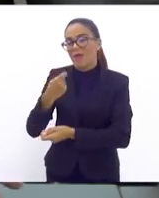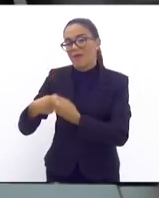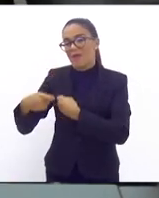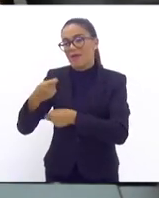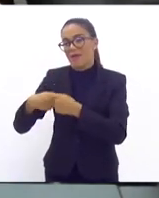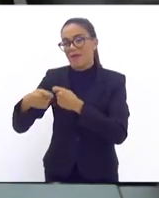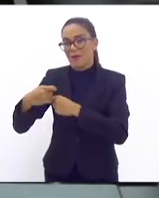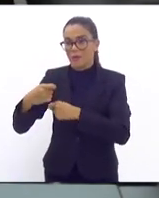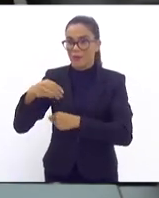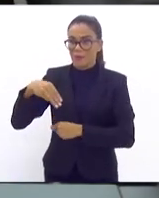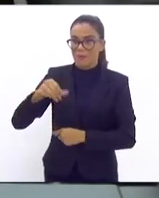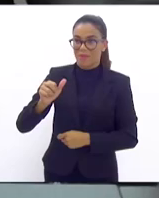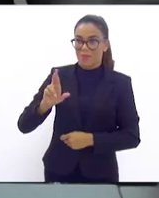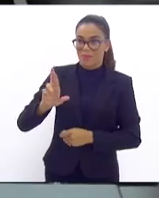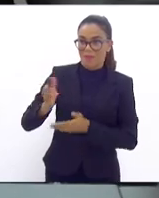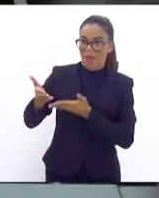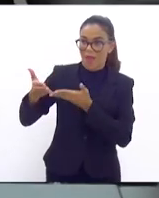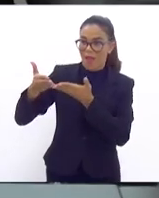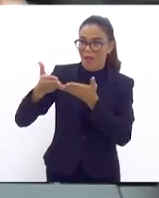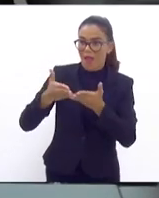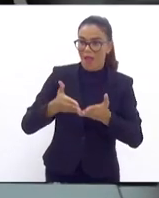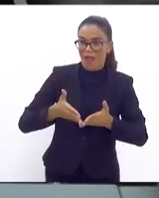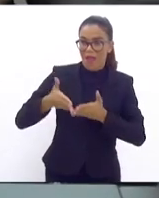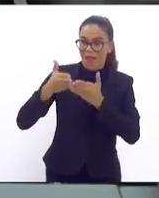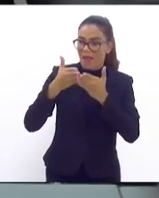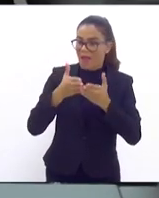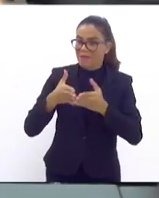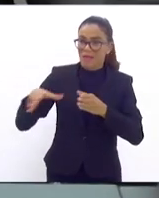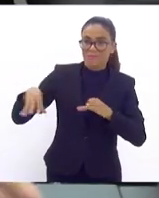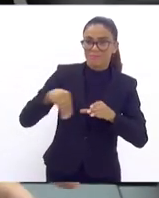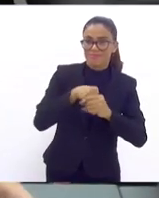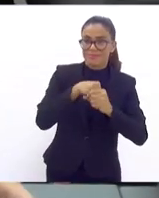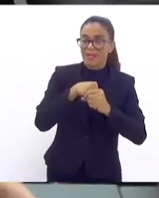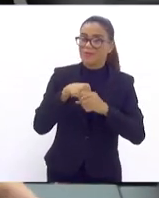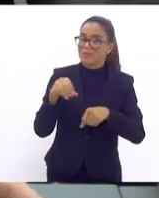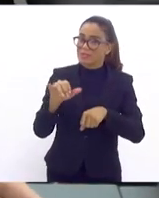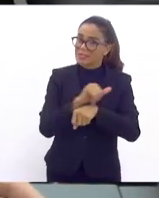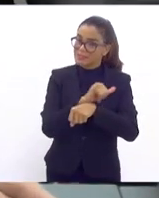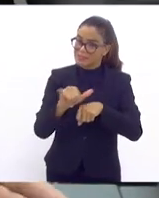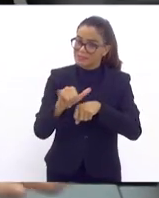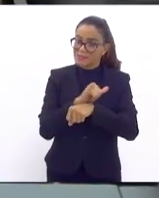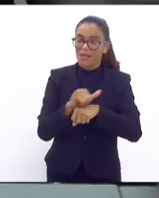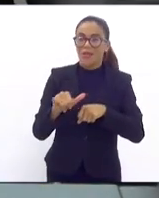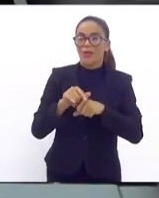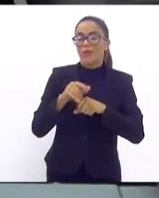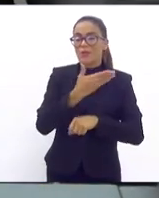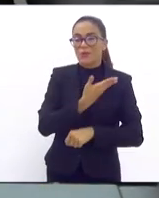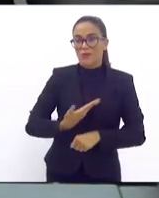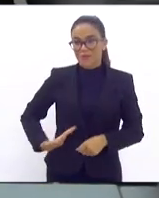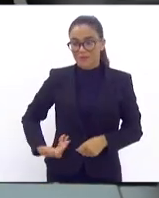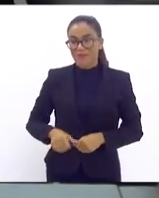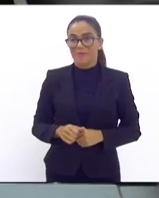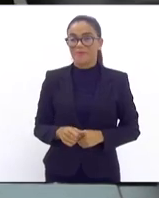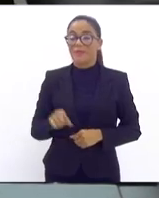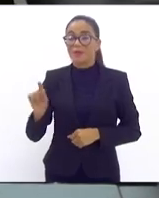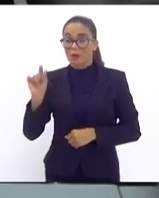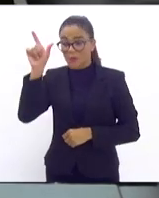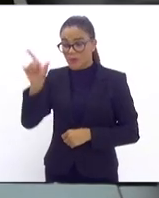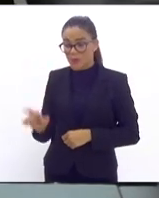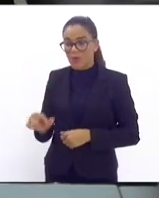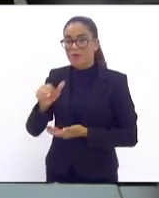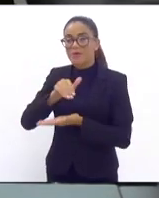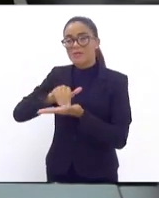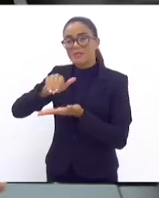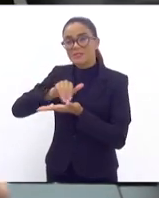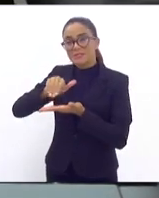Você vê, então, está dentro da própria estratégia do governo. Desenvolvimento do governo. E o secretário Hugo